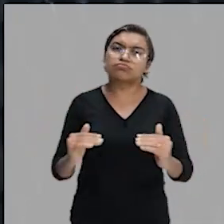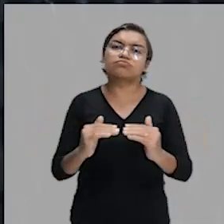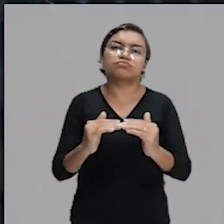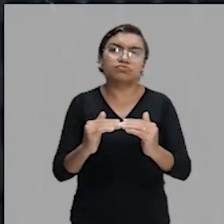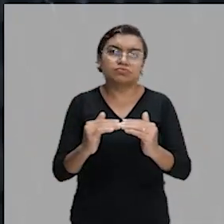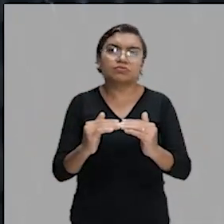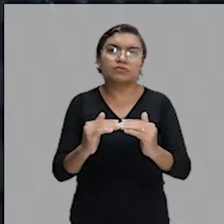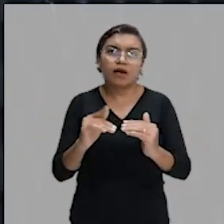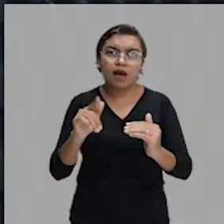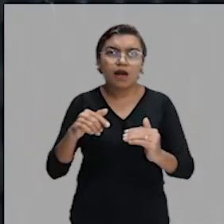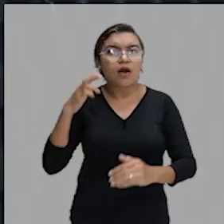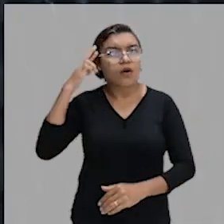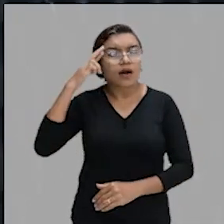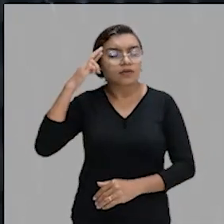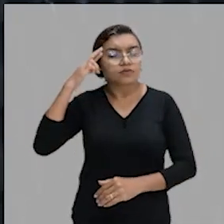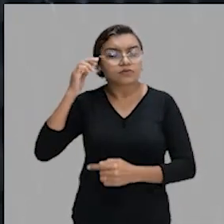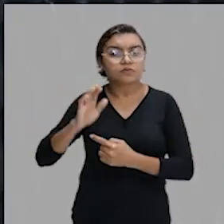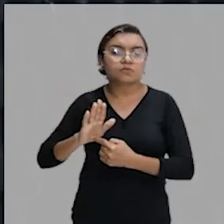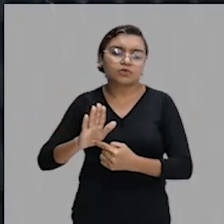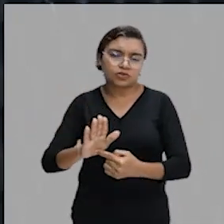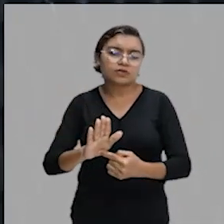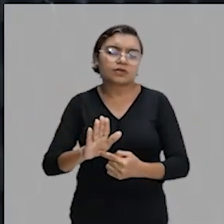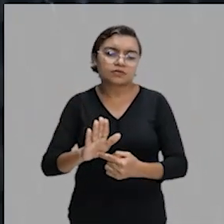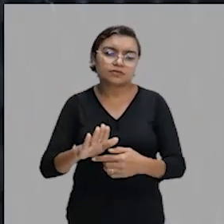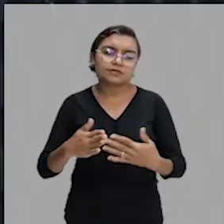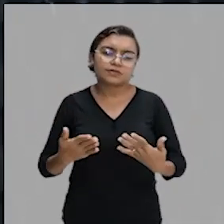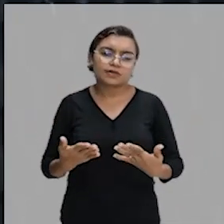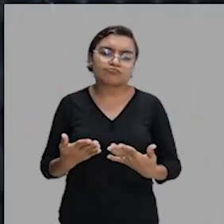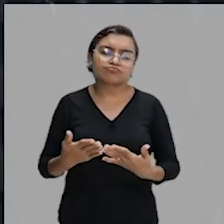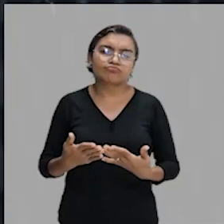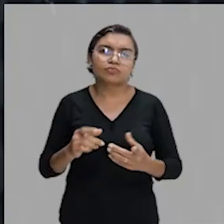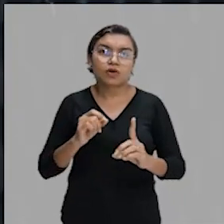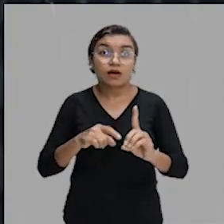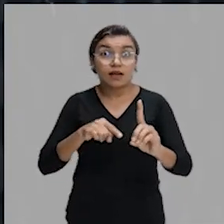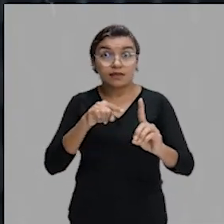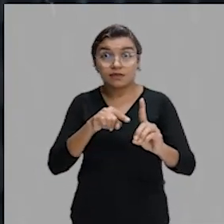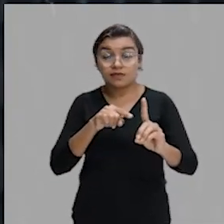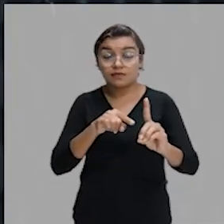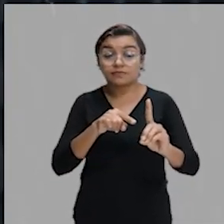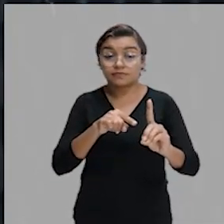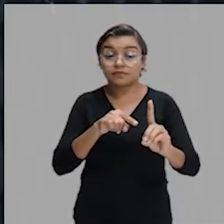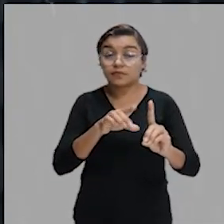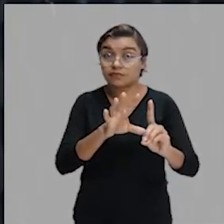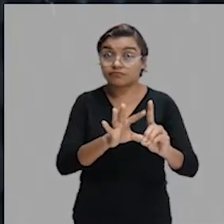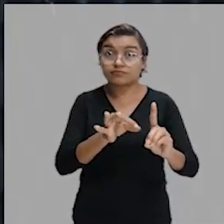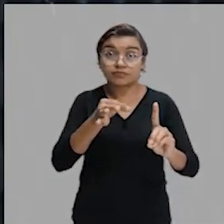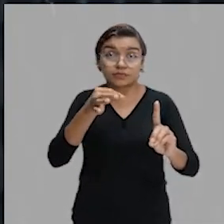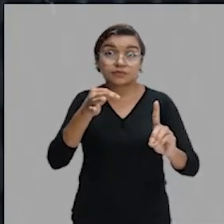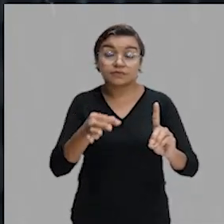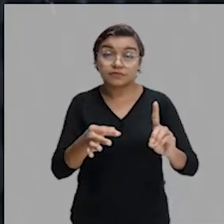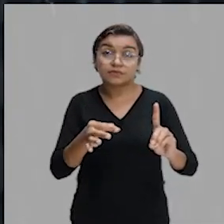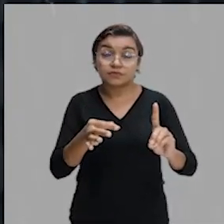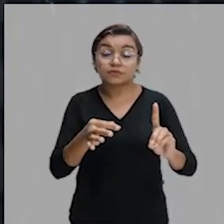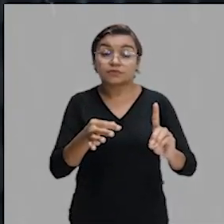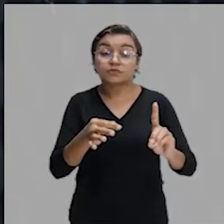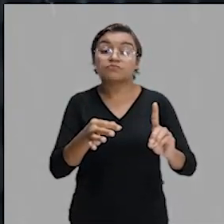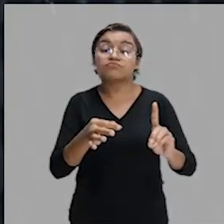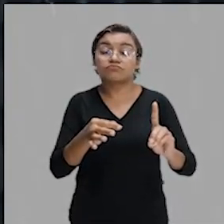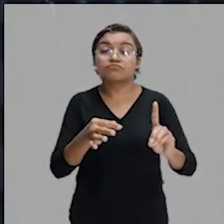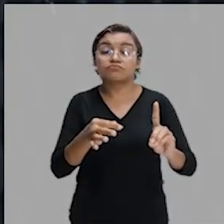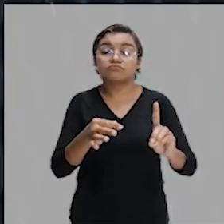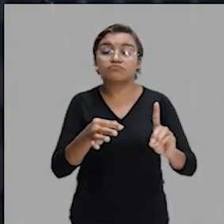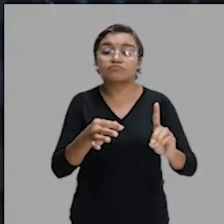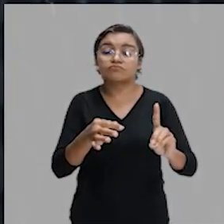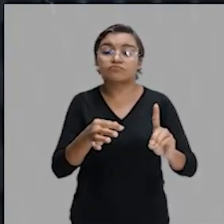raciocínio que é colocado aqui. Portanto, nós vamos pegar aqui a letra D como uma opção